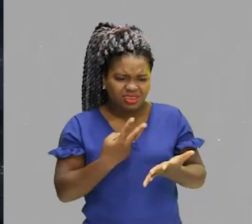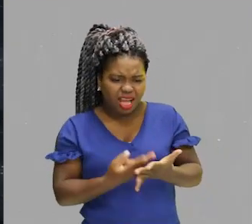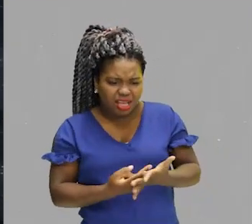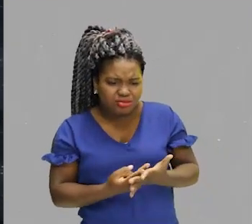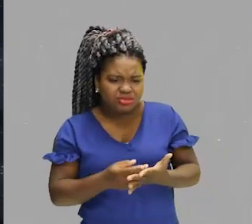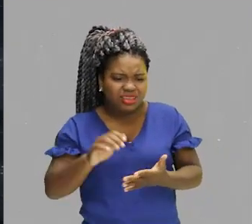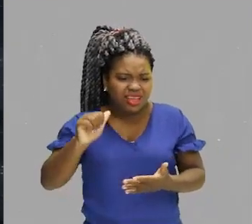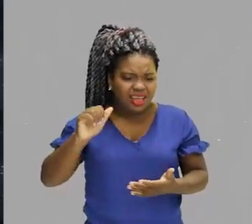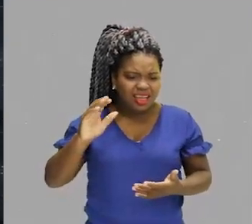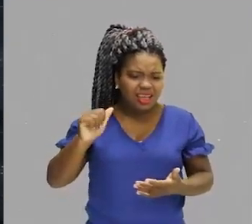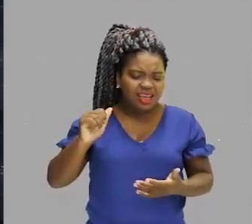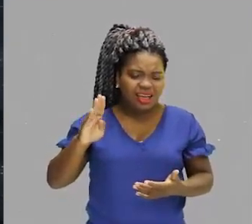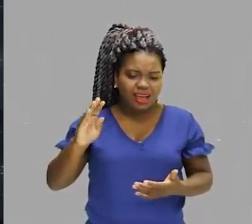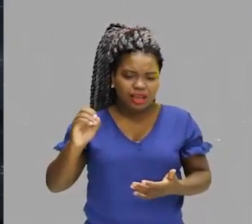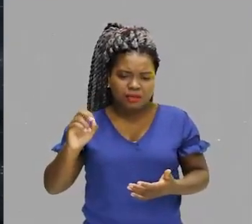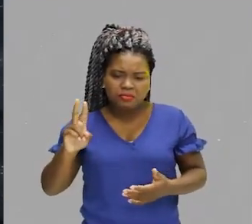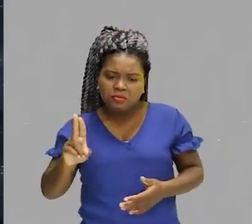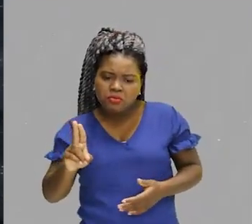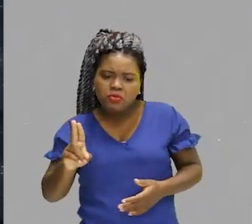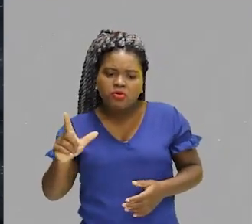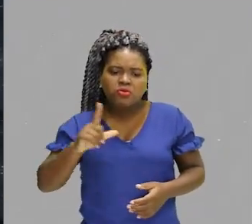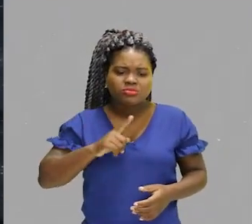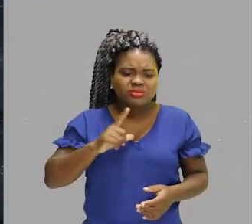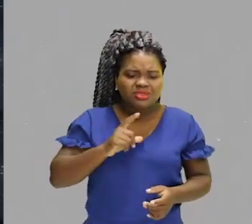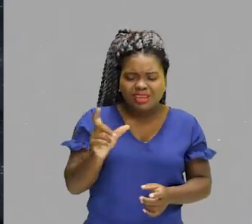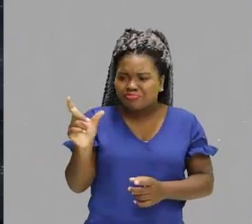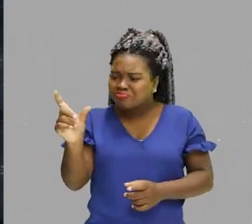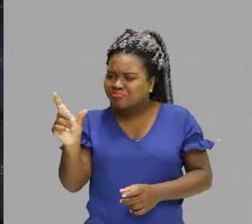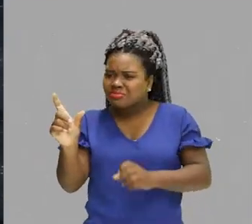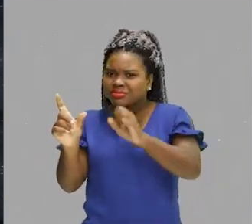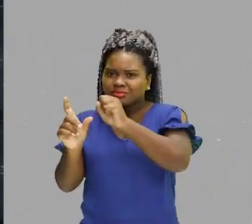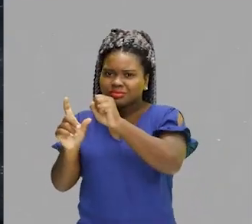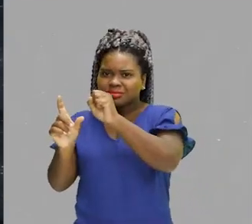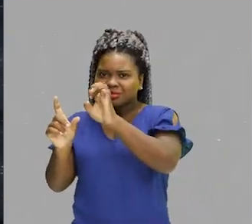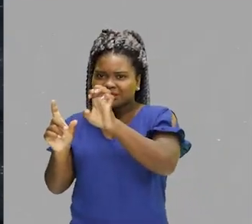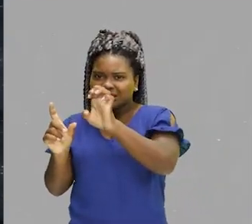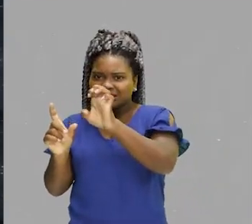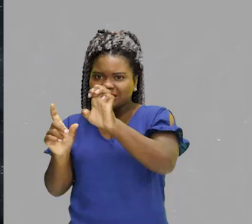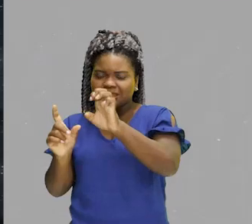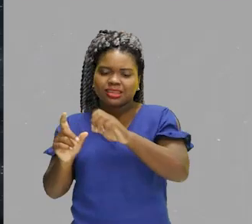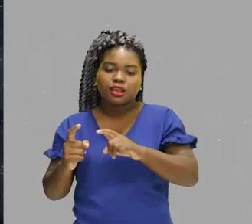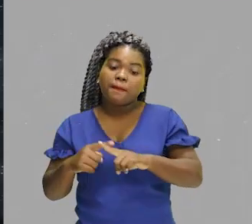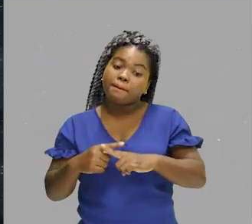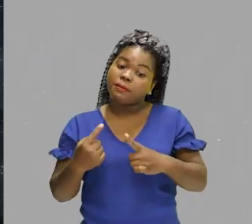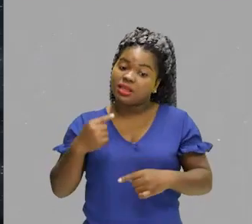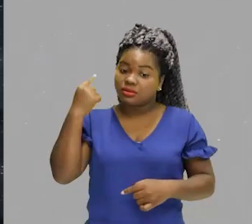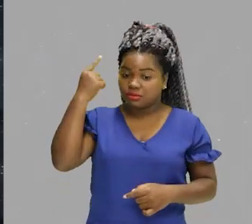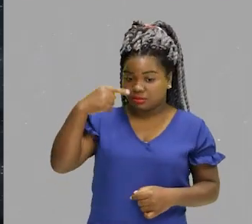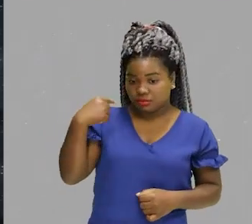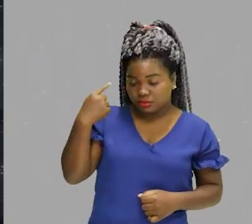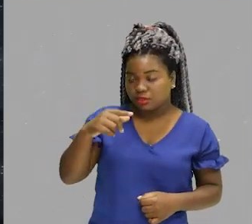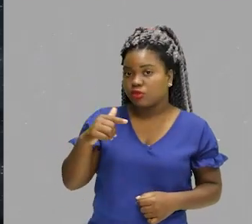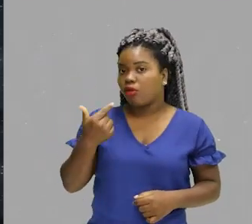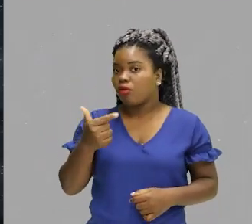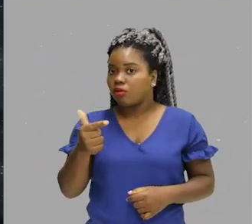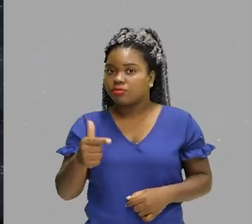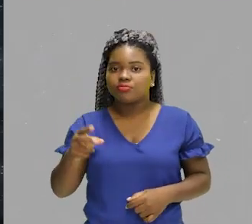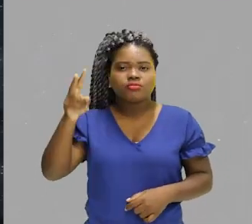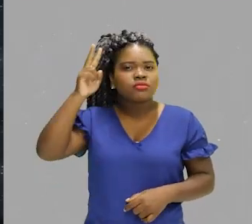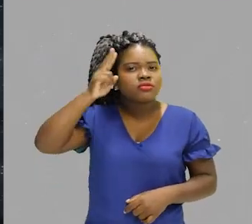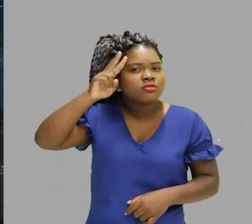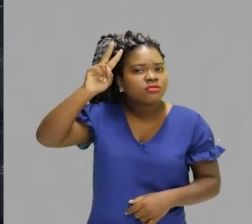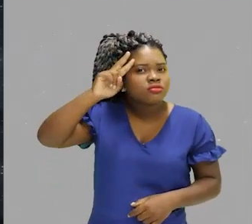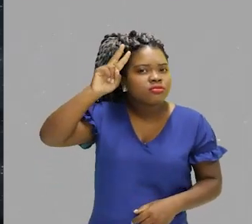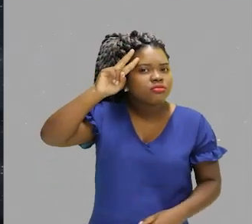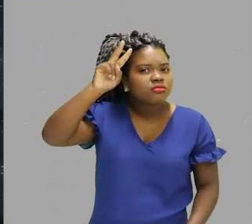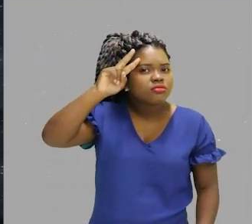acabou e casando tem um termozinho aqui, uma partícula assim, bem aqui. Mas em espanhol não tem. Então, lembra lá